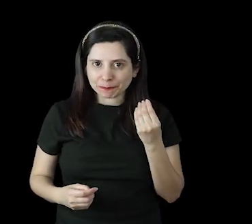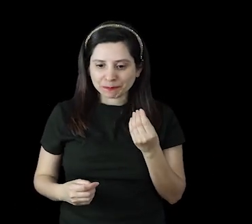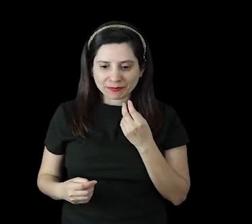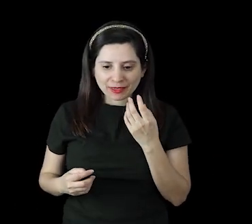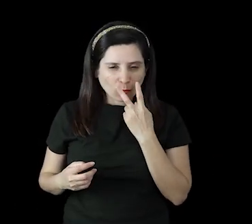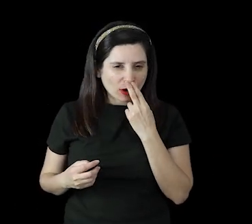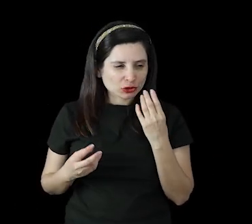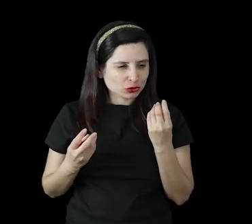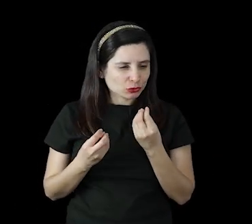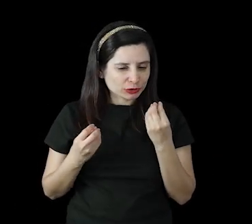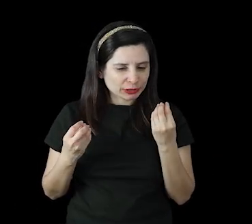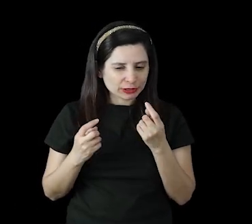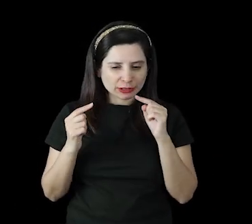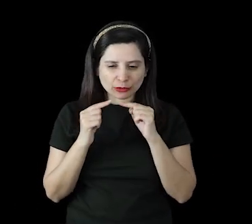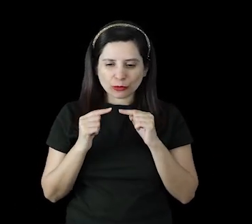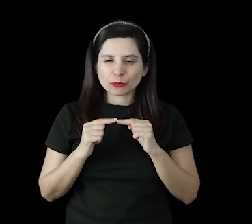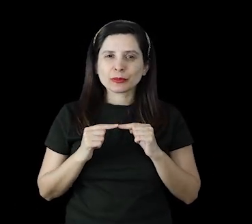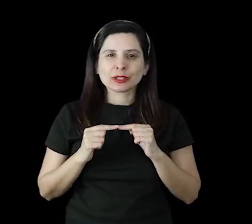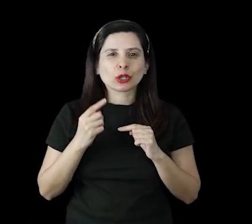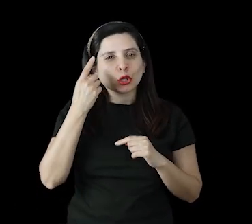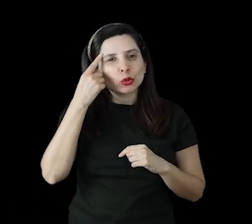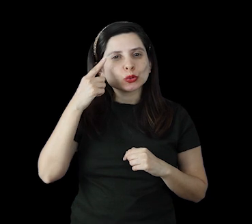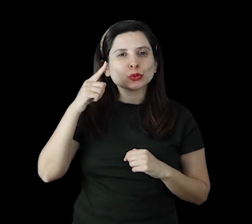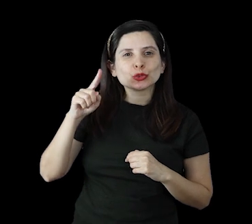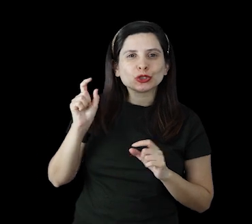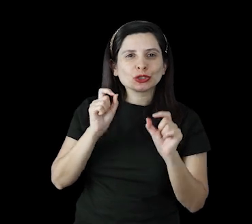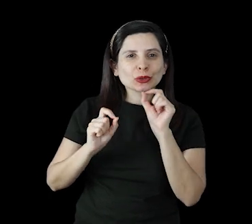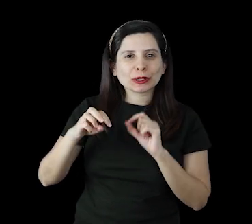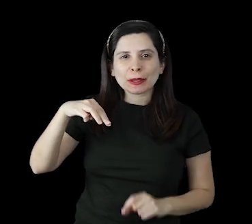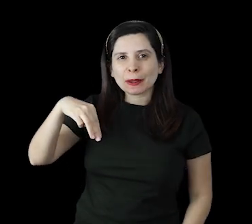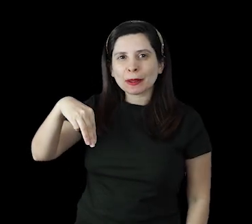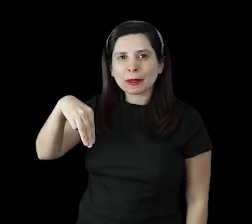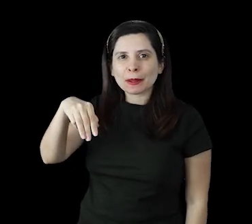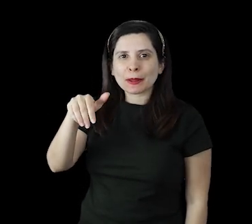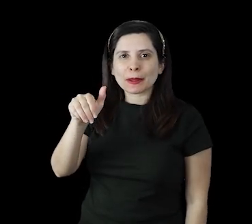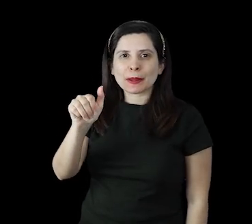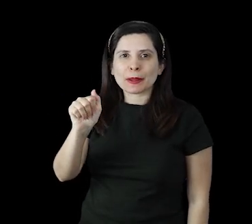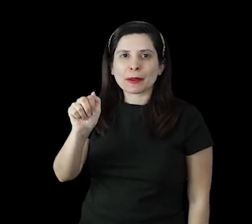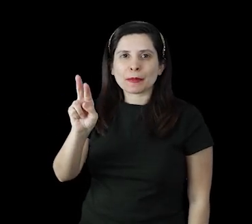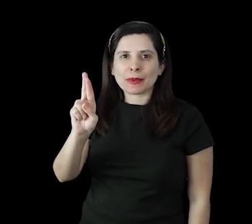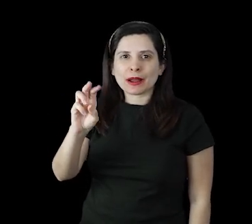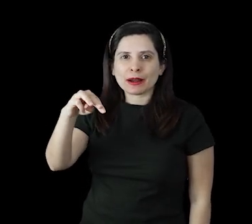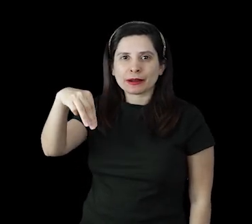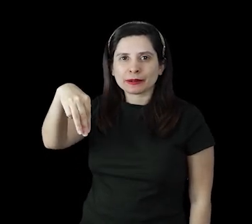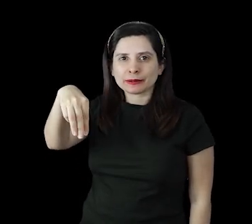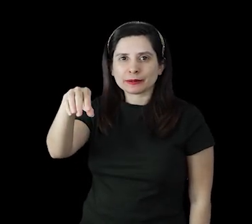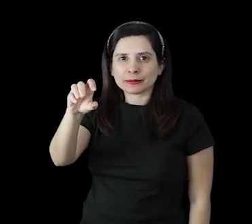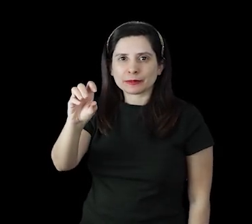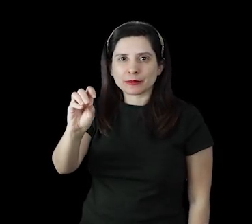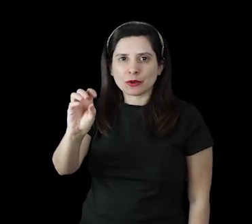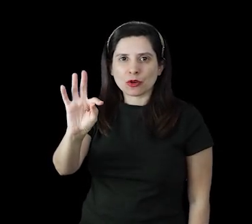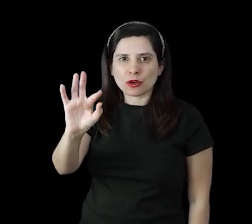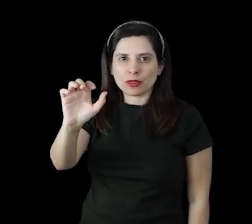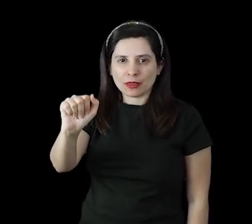acho que tem alguma coisa a ver com marmota, né? O Dia da Marmota, que é o mesmo cara o da marmota. É o